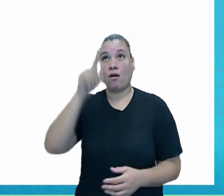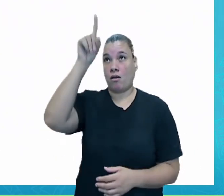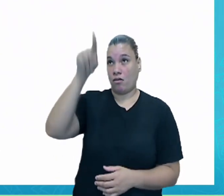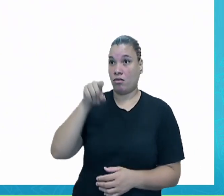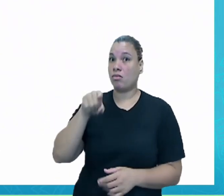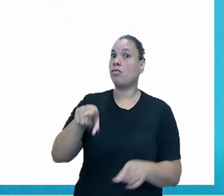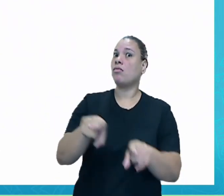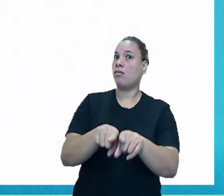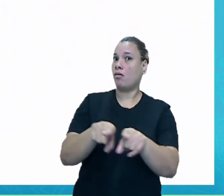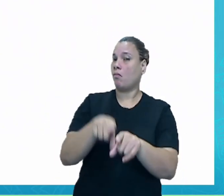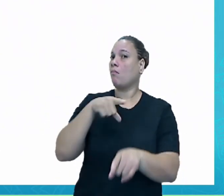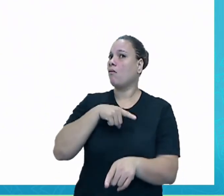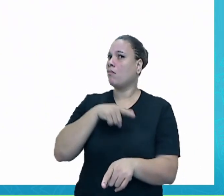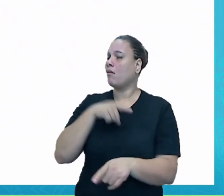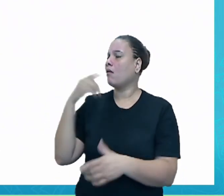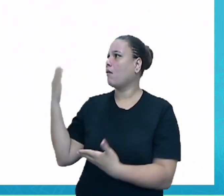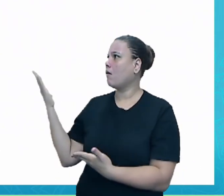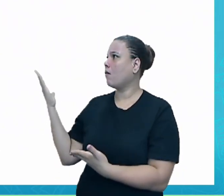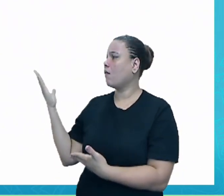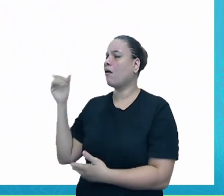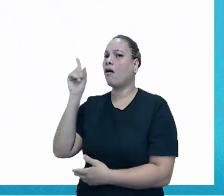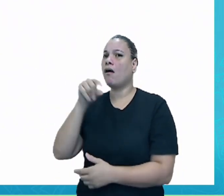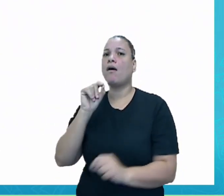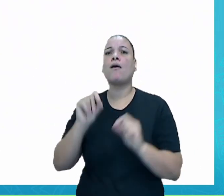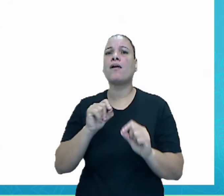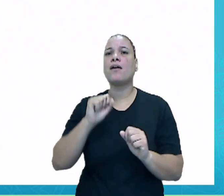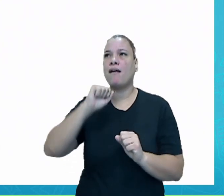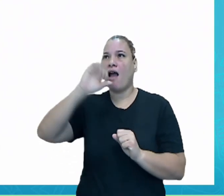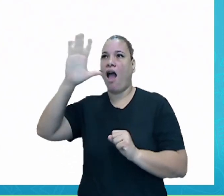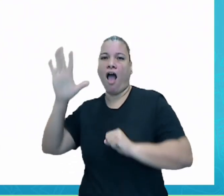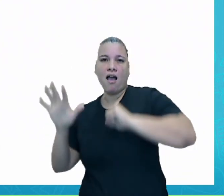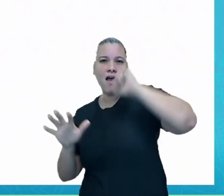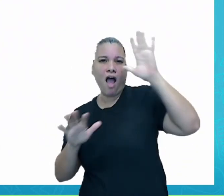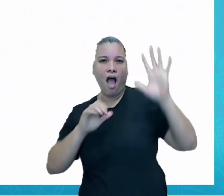indica que é uma interjeição.